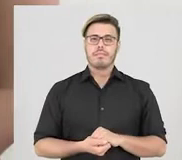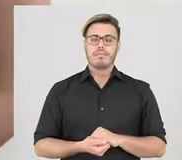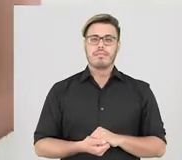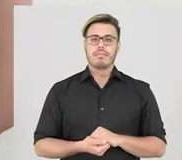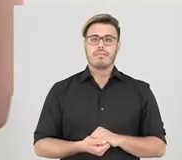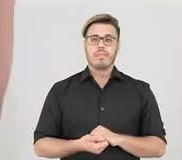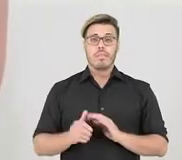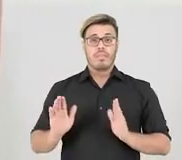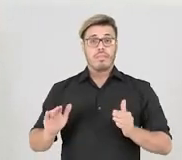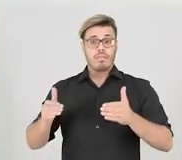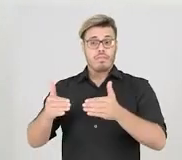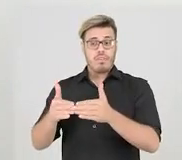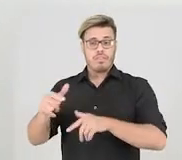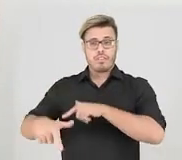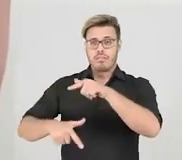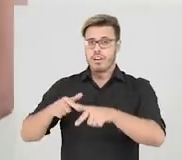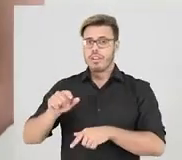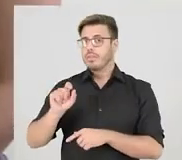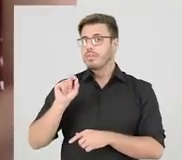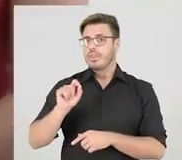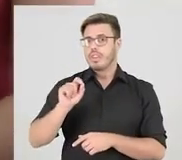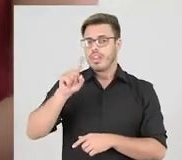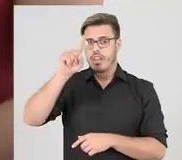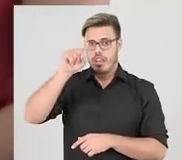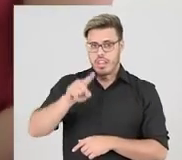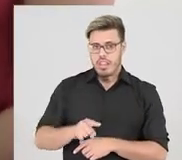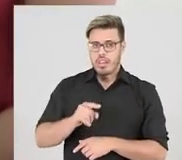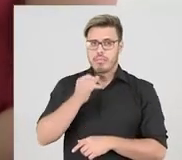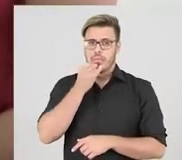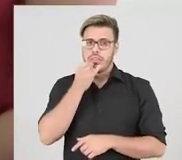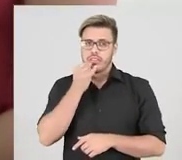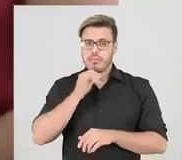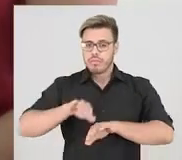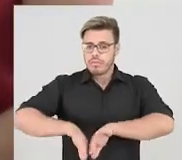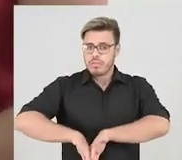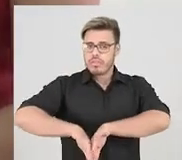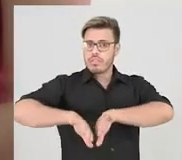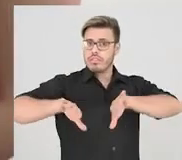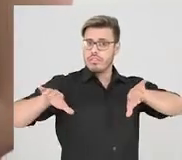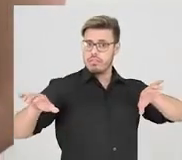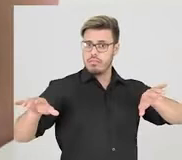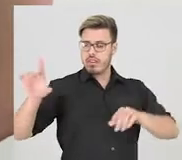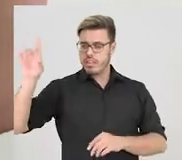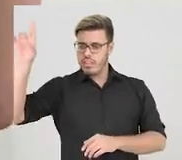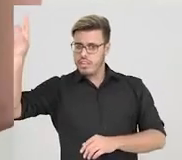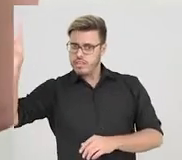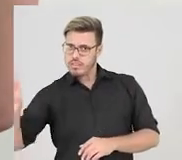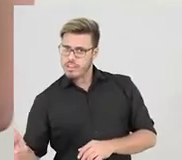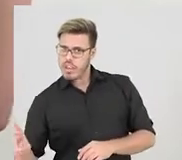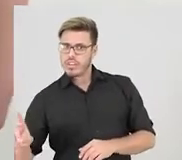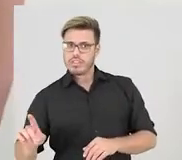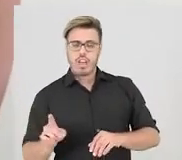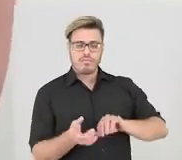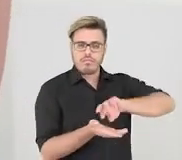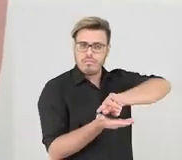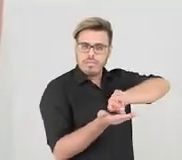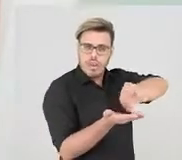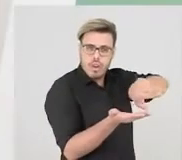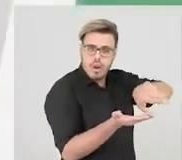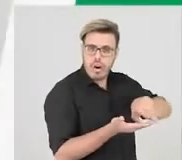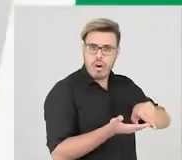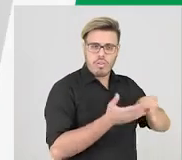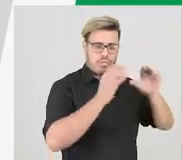nosso foco de trabalho, atualmente, é desviar o foco da deficiência e do transtorno